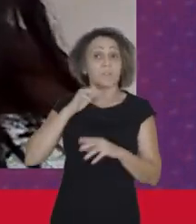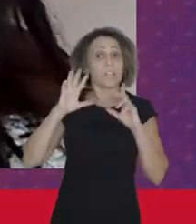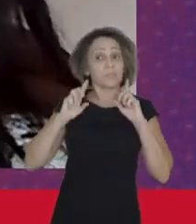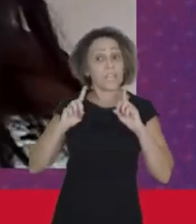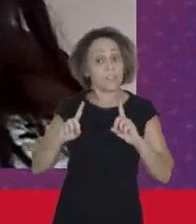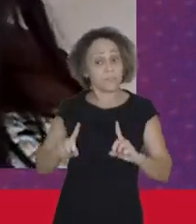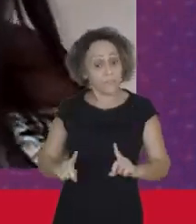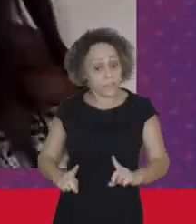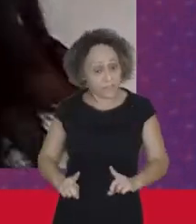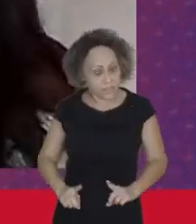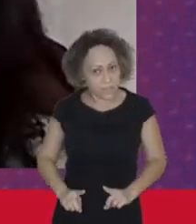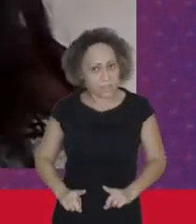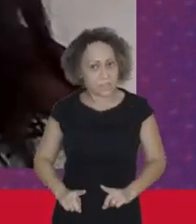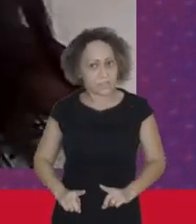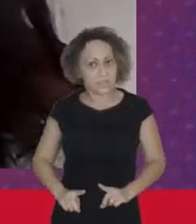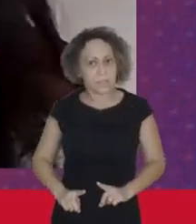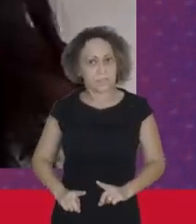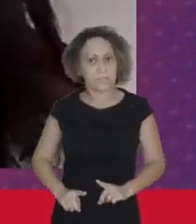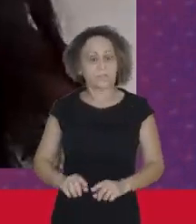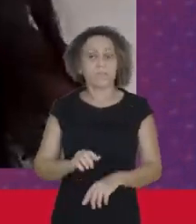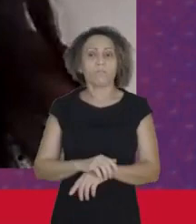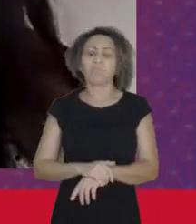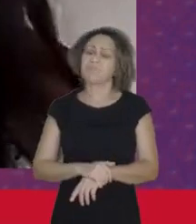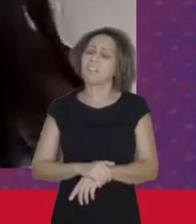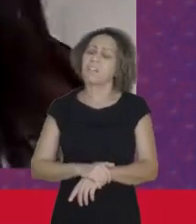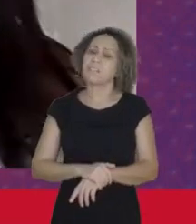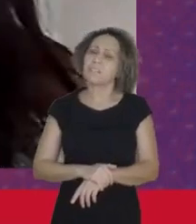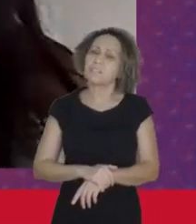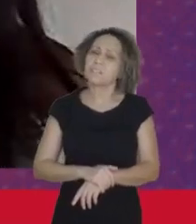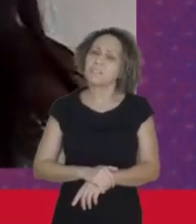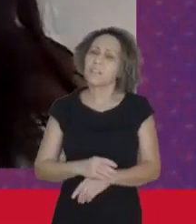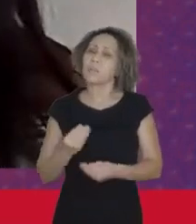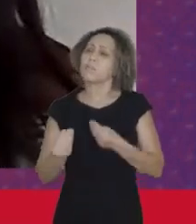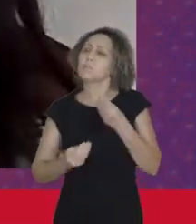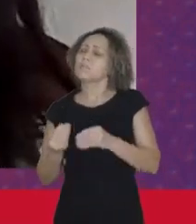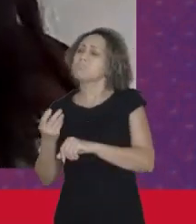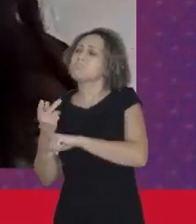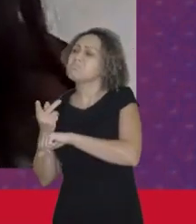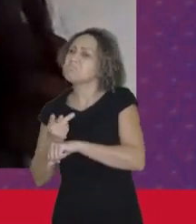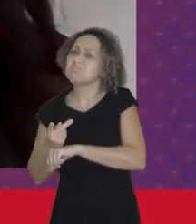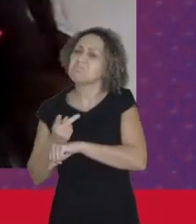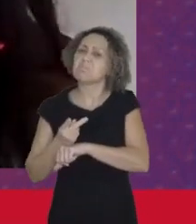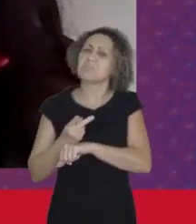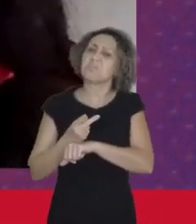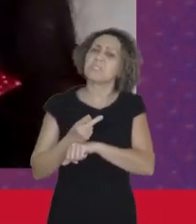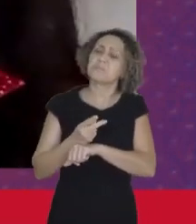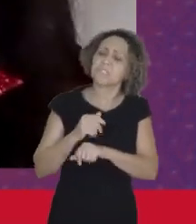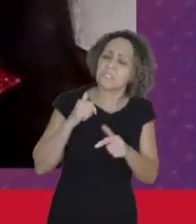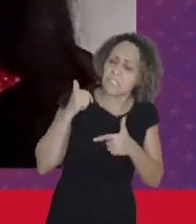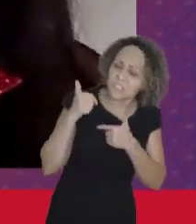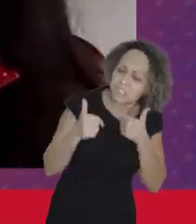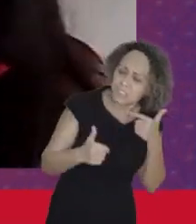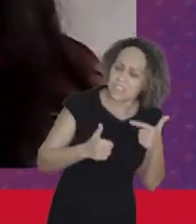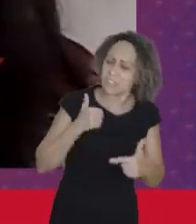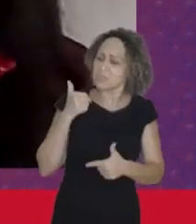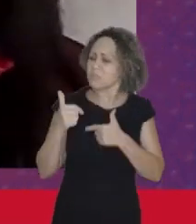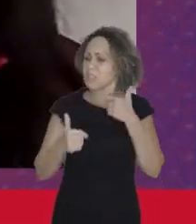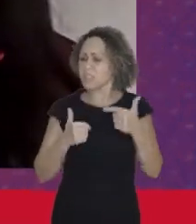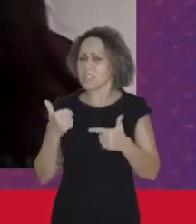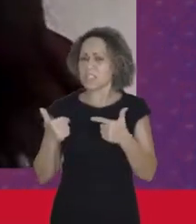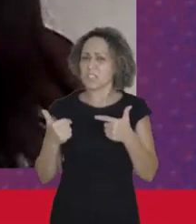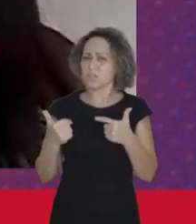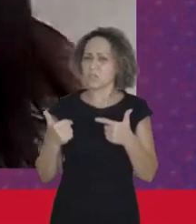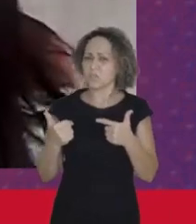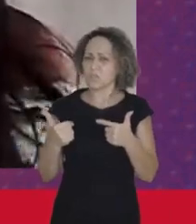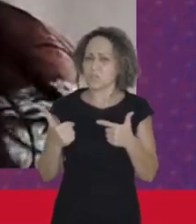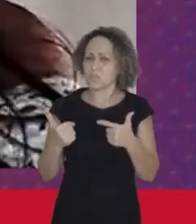vão ter a possibilidade de protagonizar, né, a busca, por exemplo, de serviços. Vamos